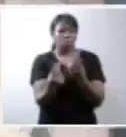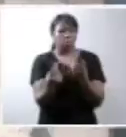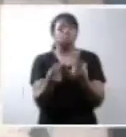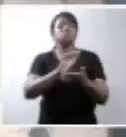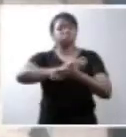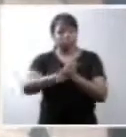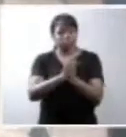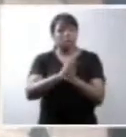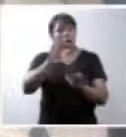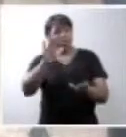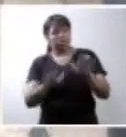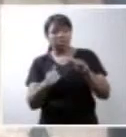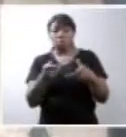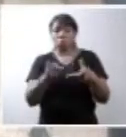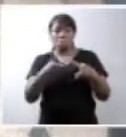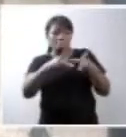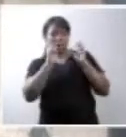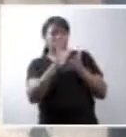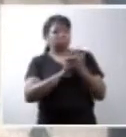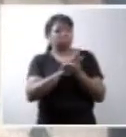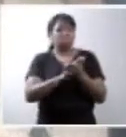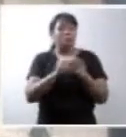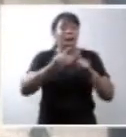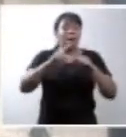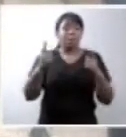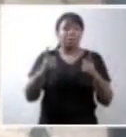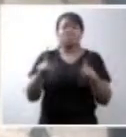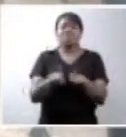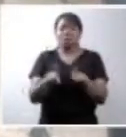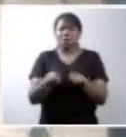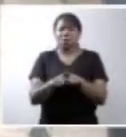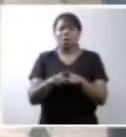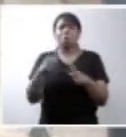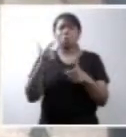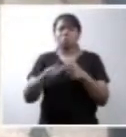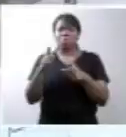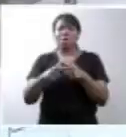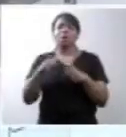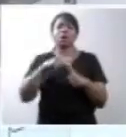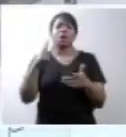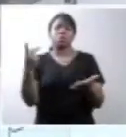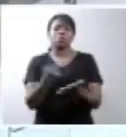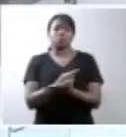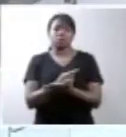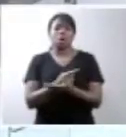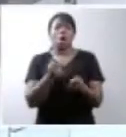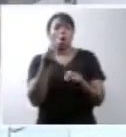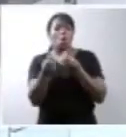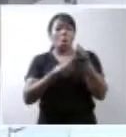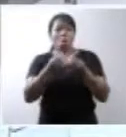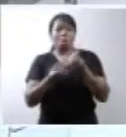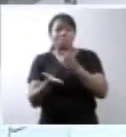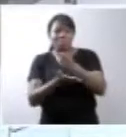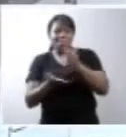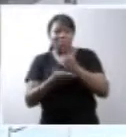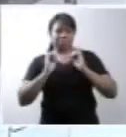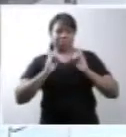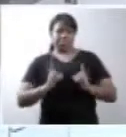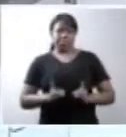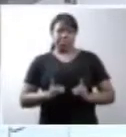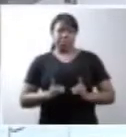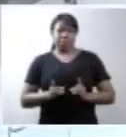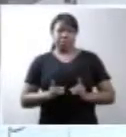não, muitas vezes sem perceber. São sistemáticos os atos de discriminação com base na deficiência,